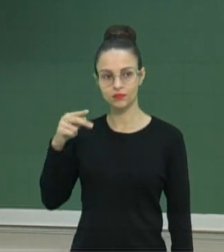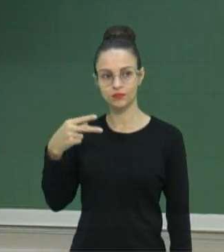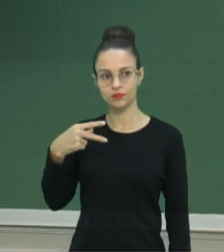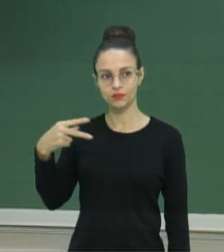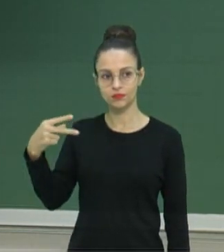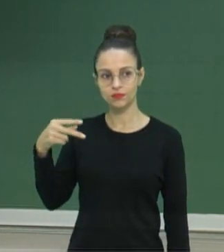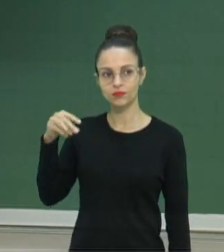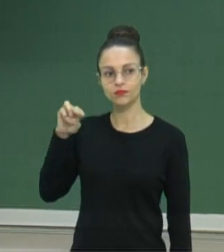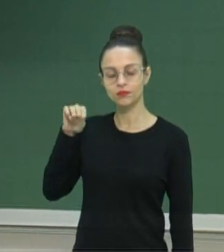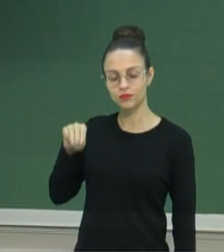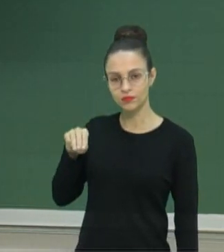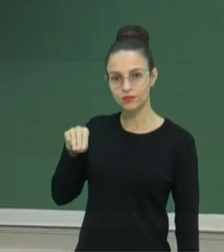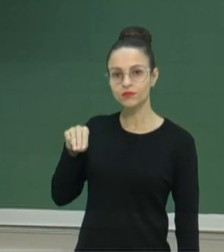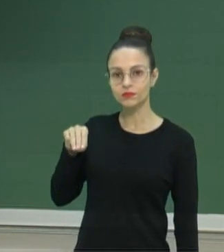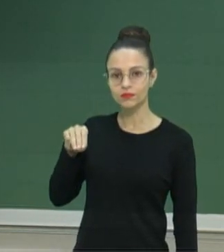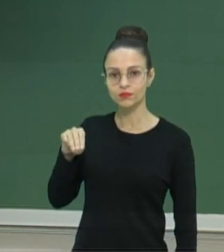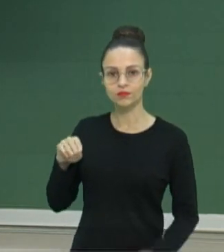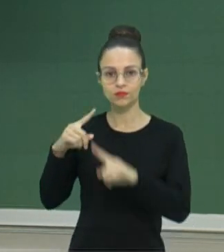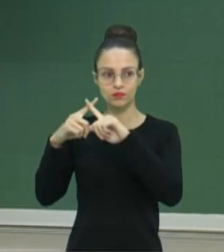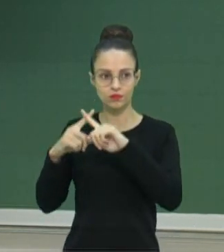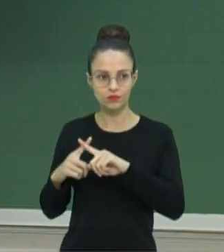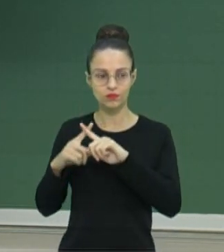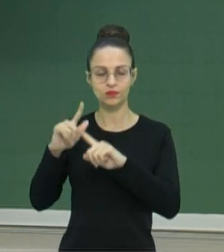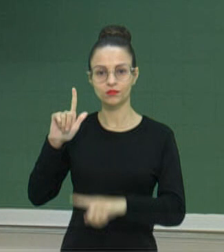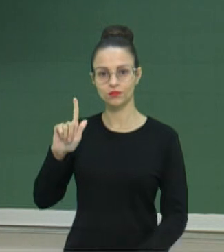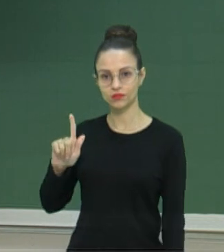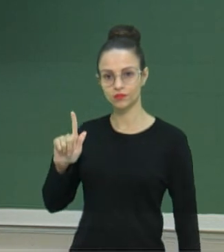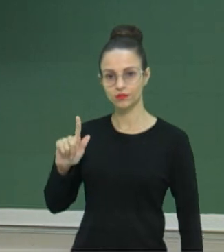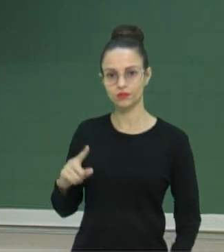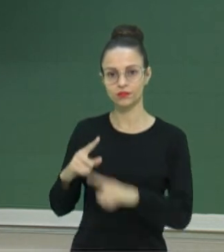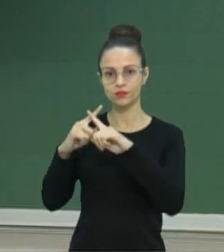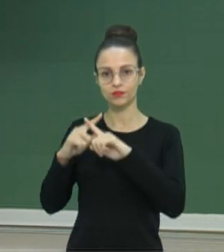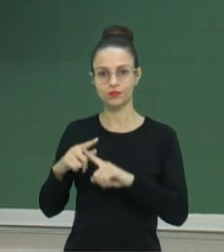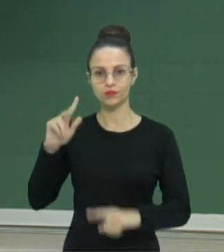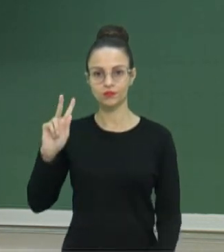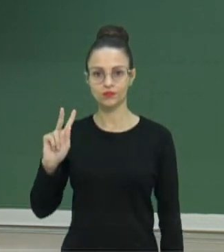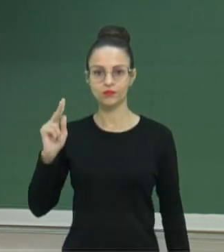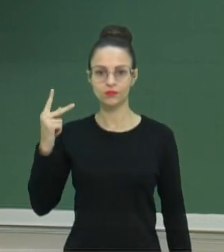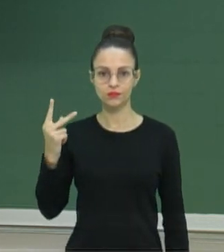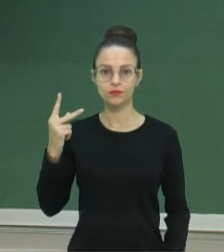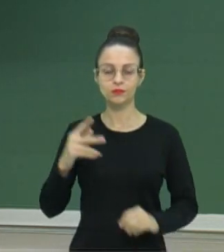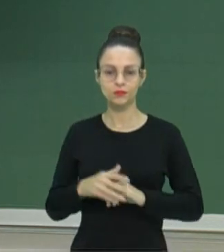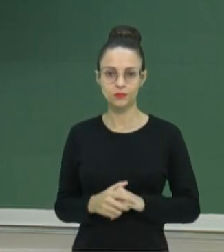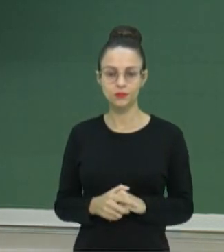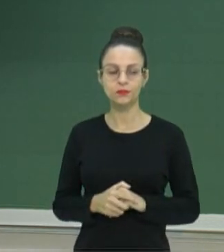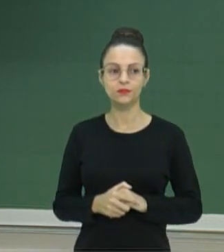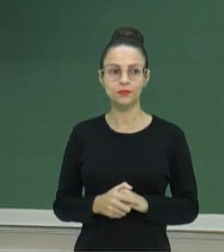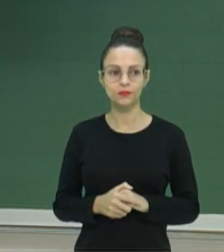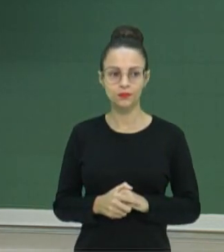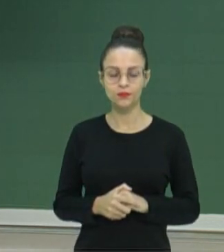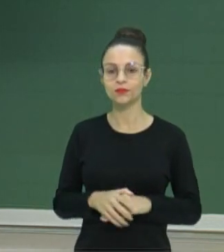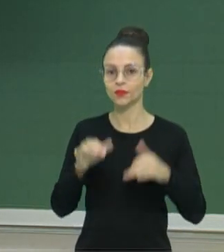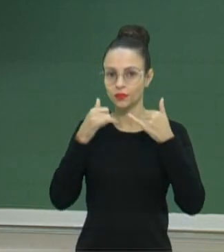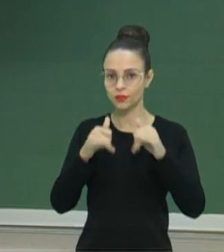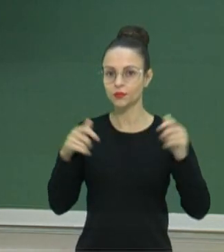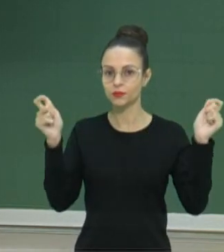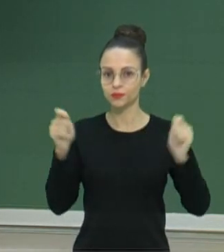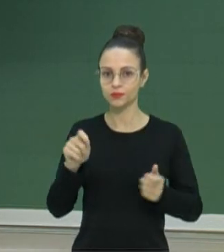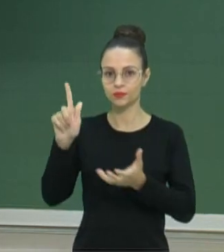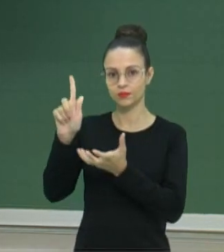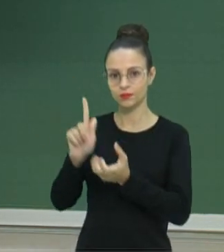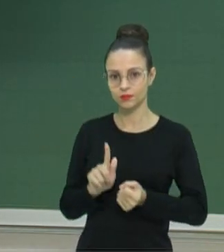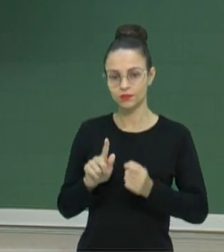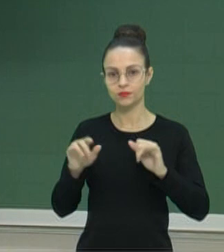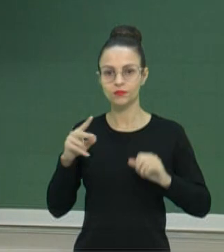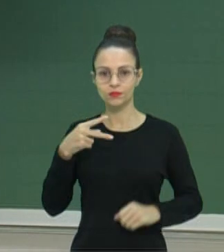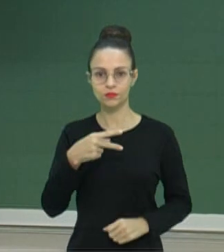EPG, né, de energia potencial gravitacional, é igual a m vezes g vezes h, ou seja, energia potencial